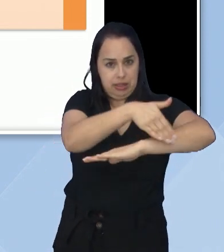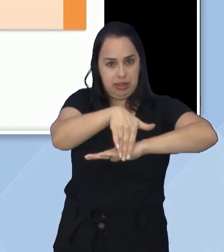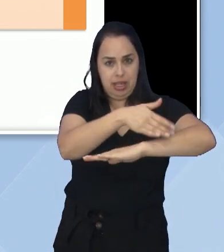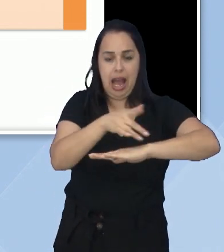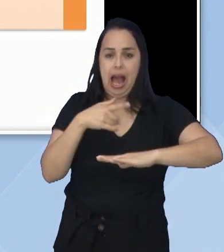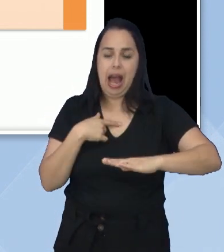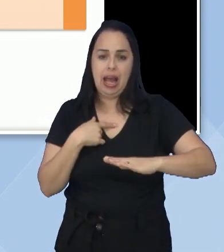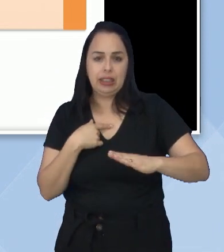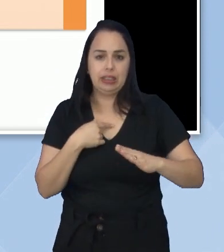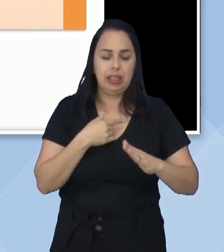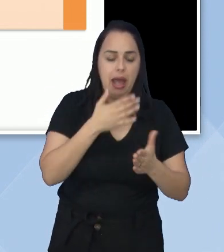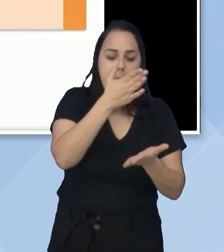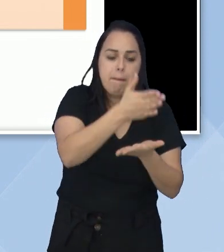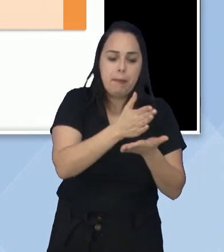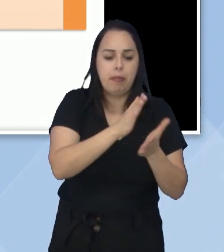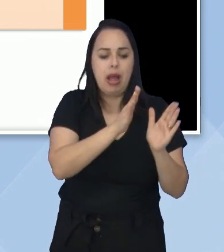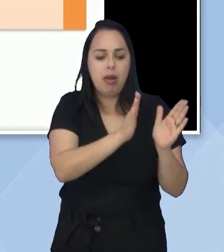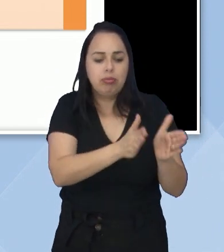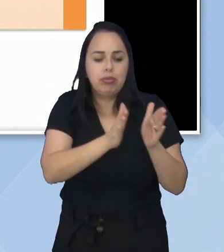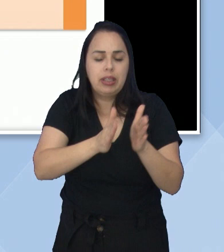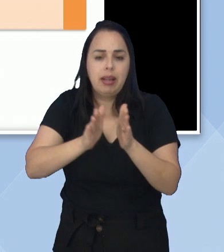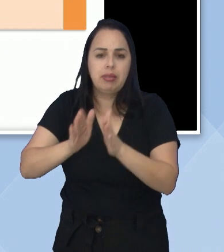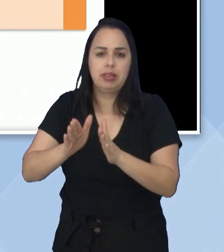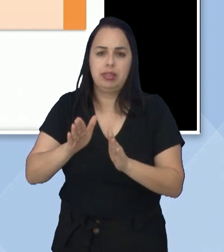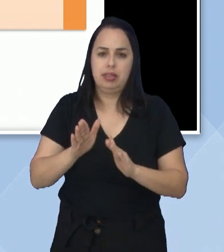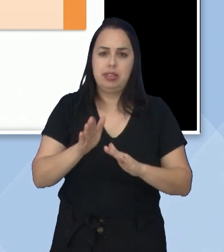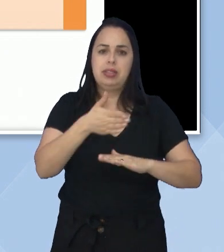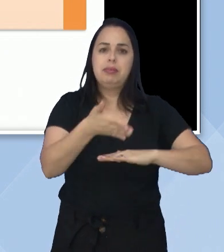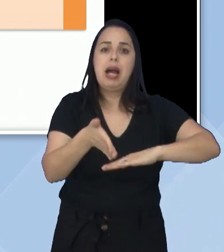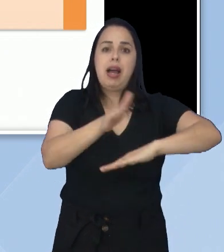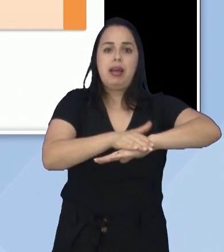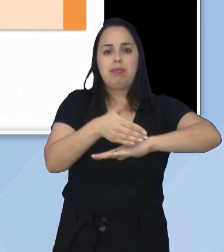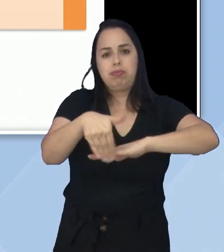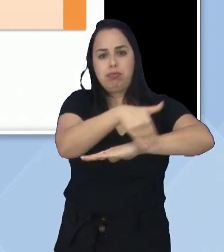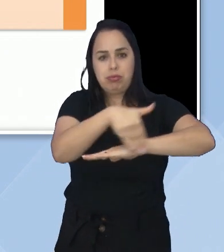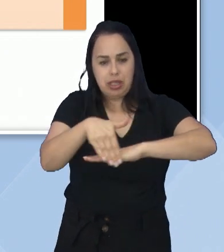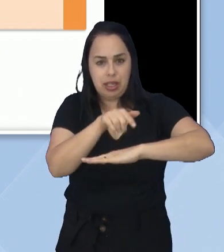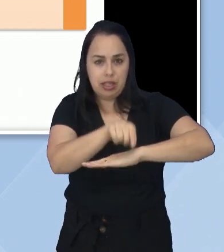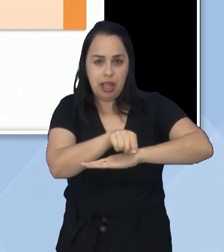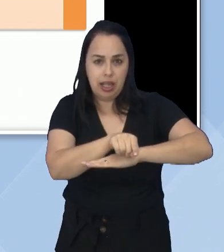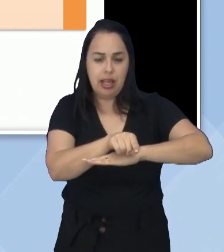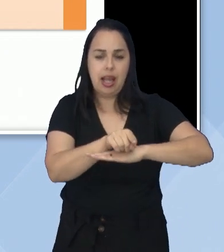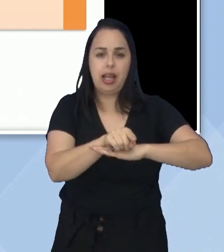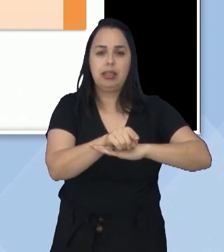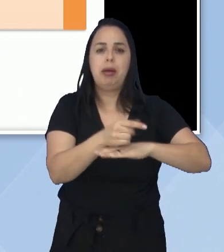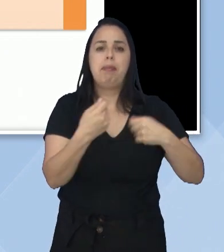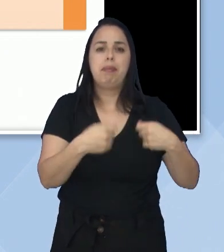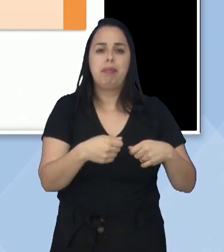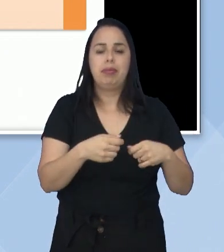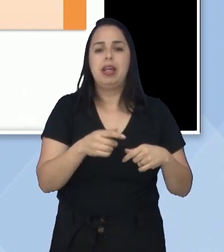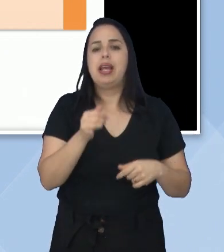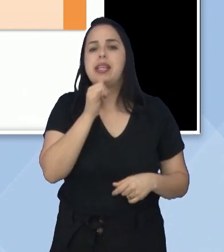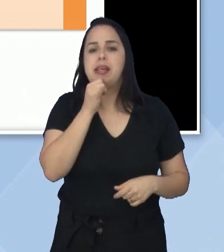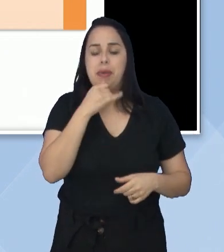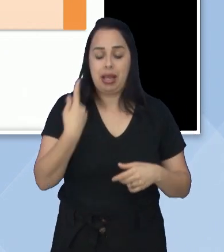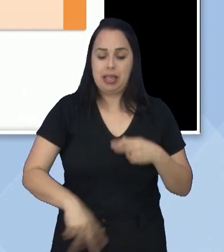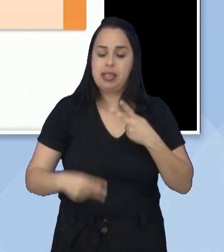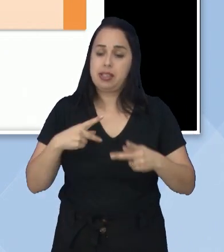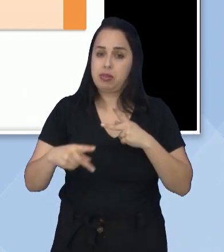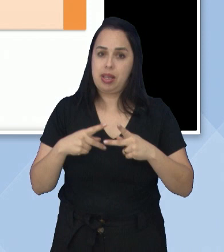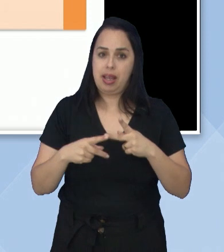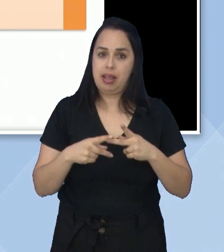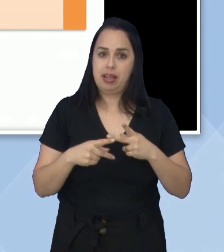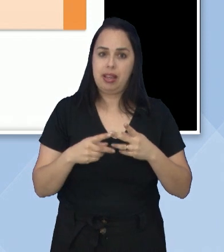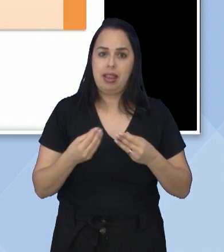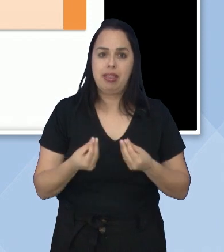eu vou estar liberando da pavimentação não a pavimentação ela faz parte do termo de recebimento de obras nenhum loteamento na cidade de São José dos Campos pode